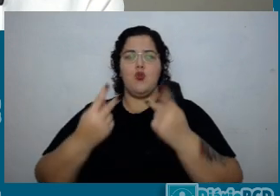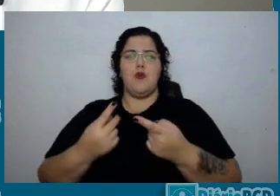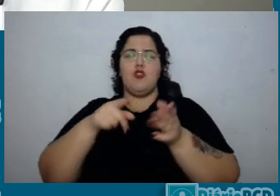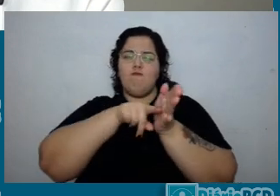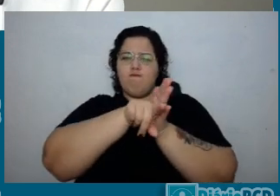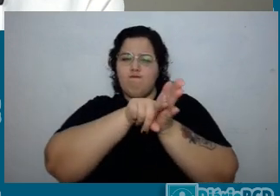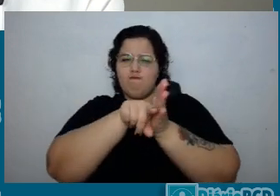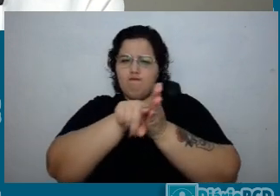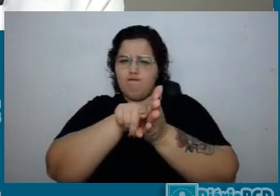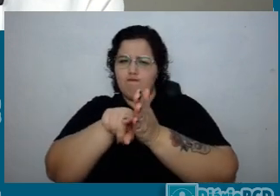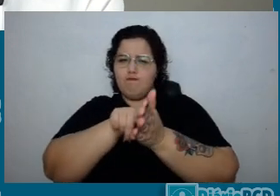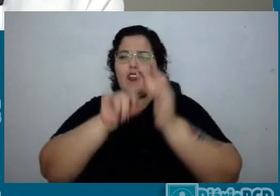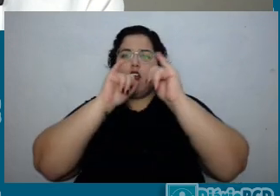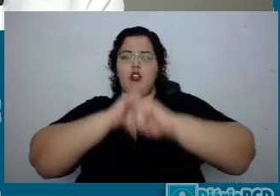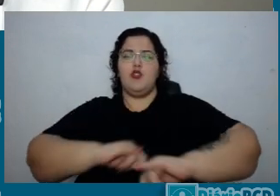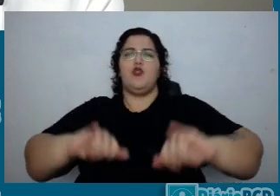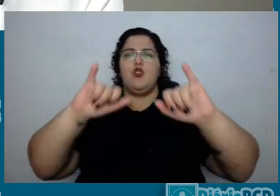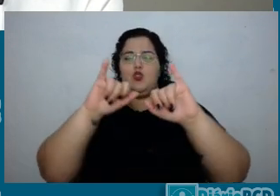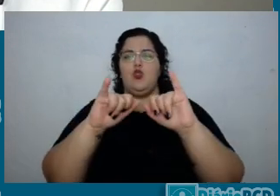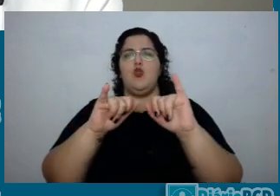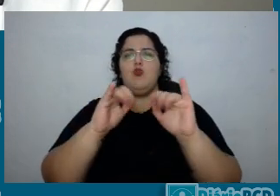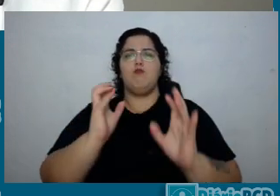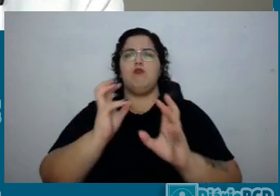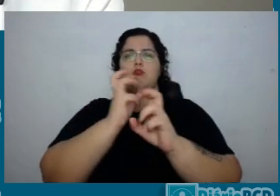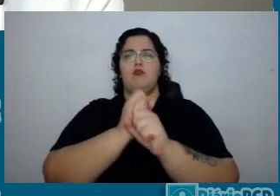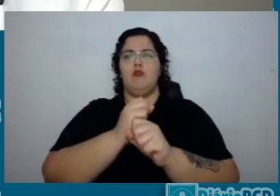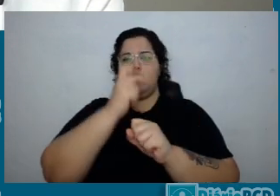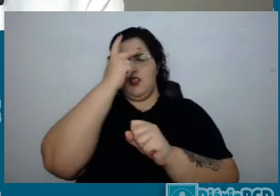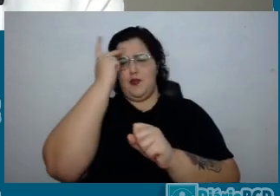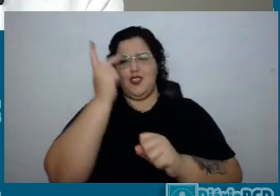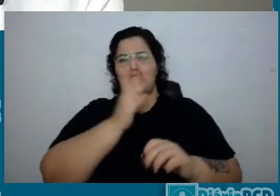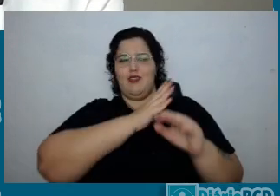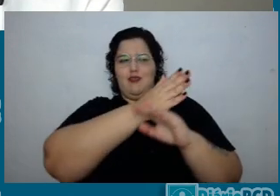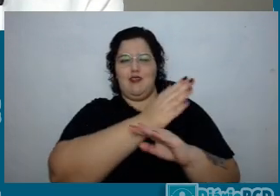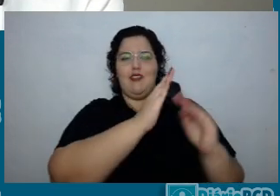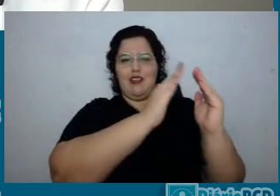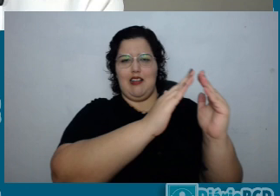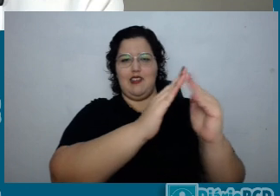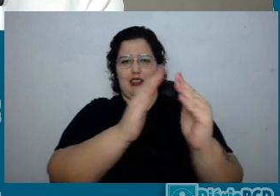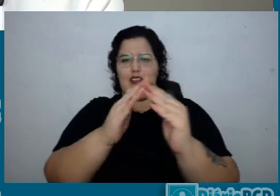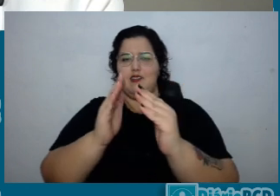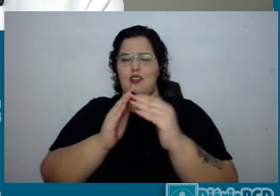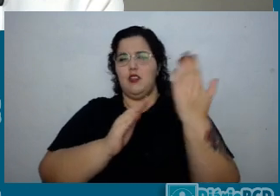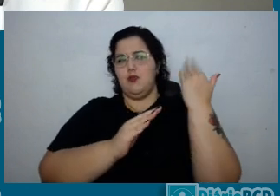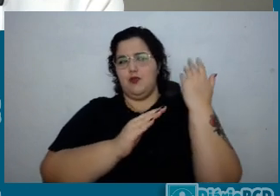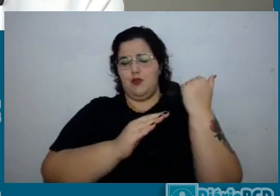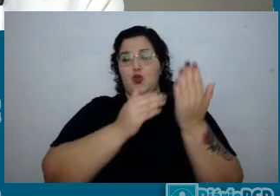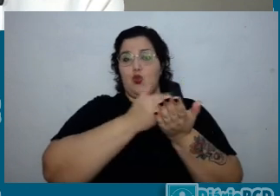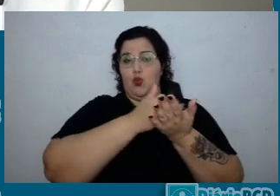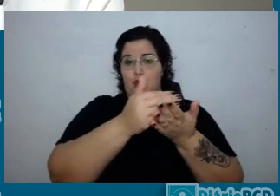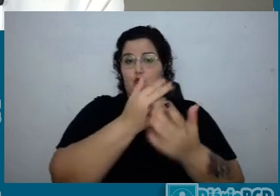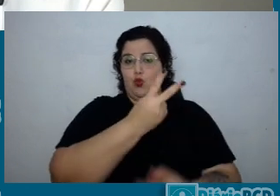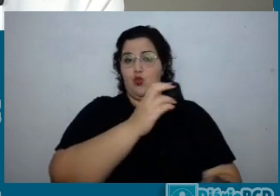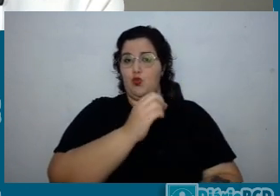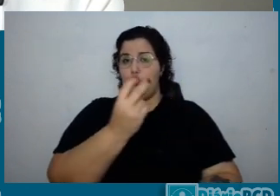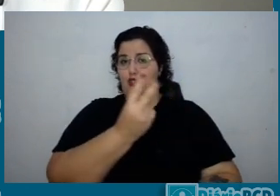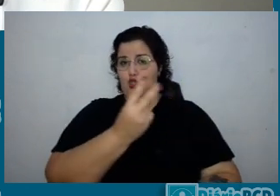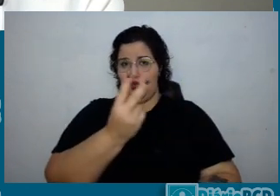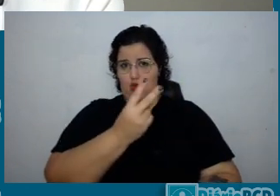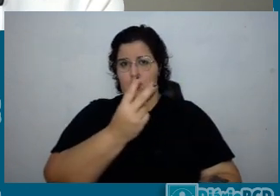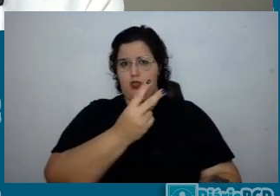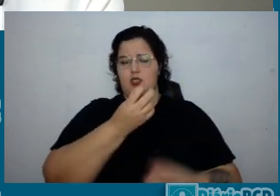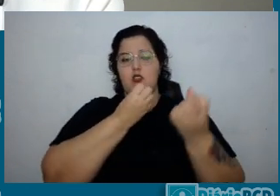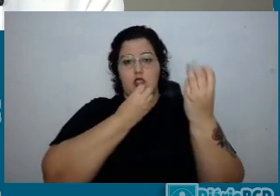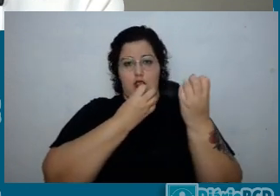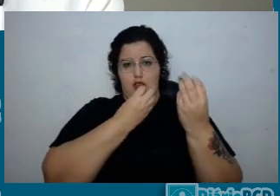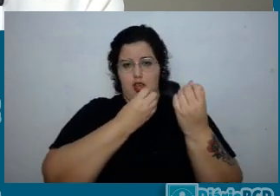os dados, né, da Pesquisa Nacional por Amostragem de Domicílios, que foi feita em 2022, né, o lançamento